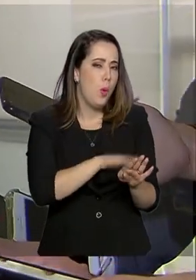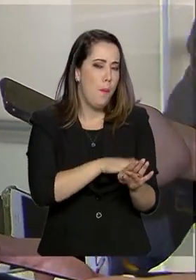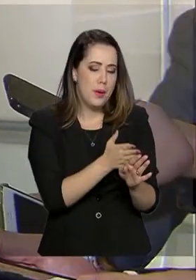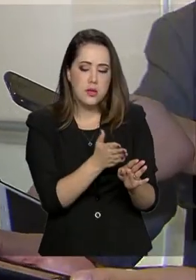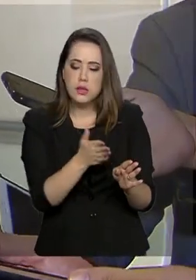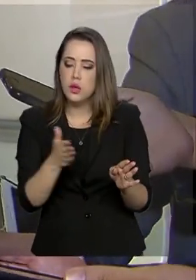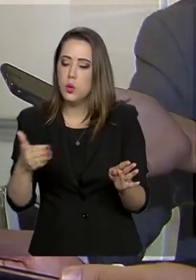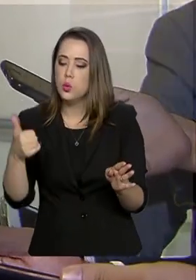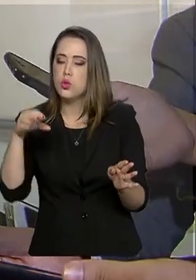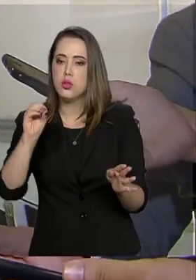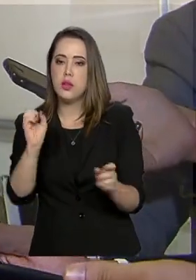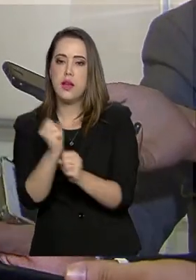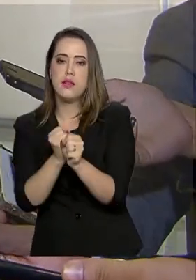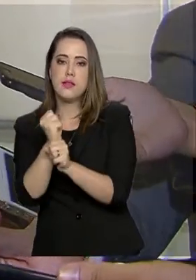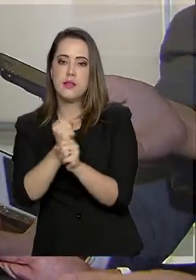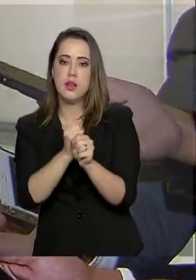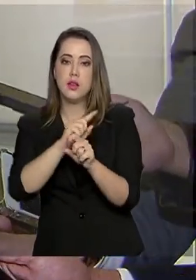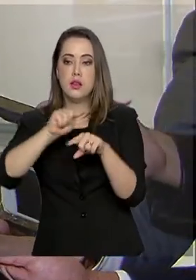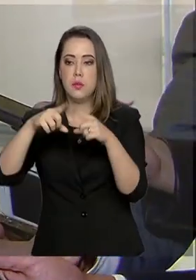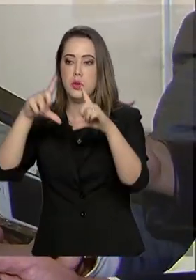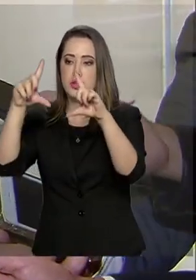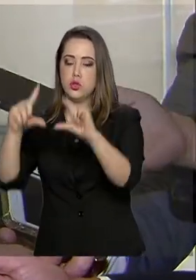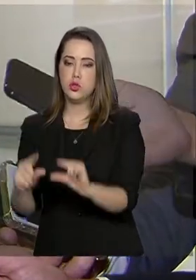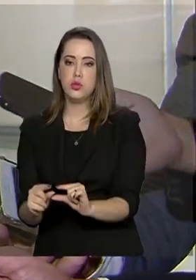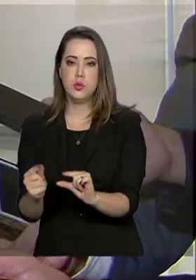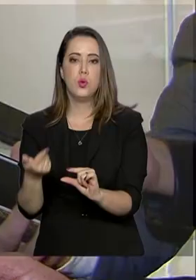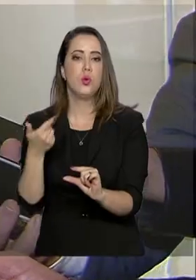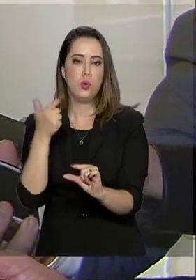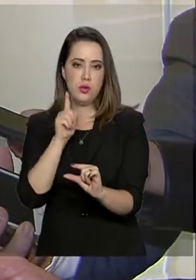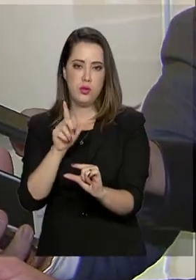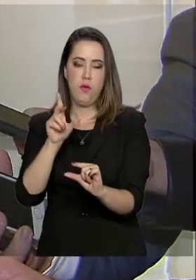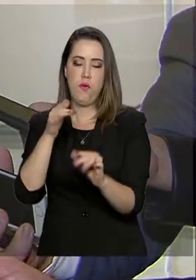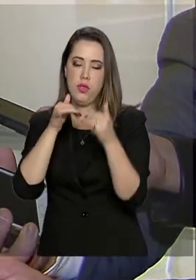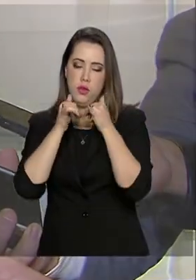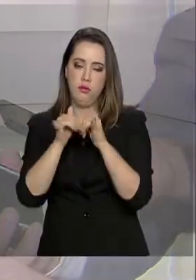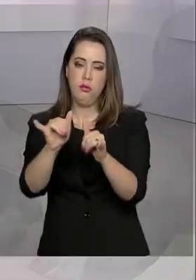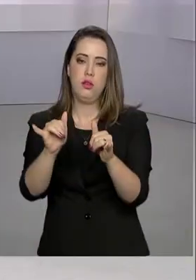após essa queda no preço da energia e da indústria básica.